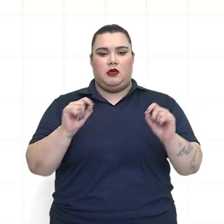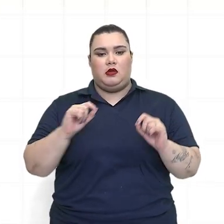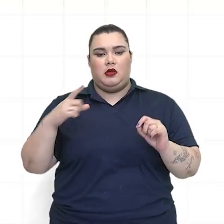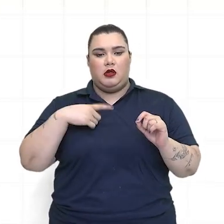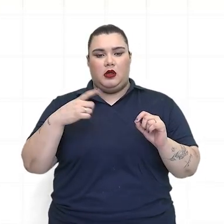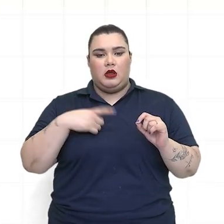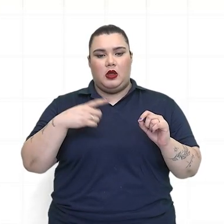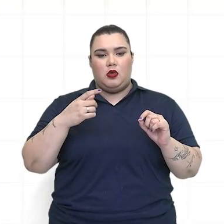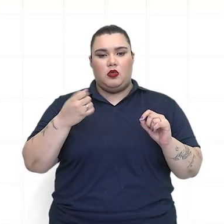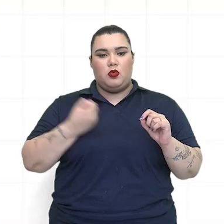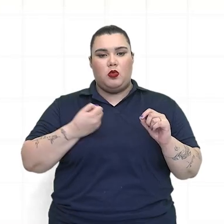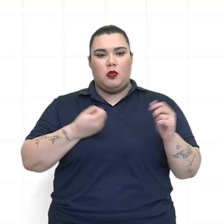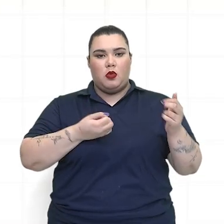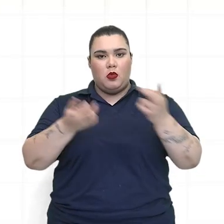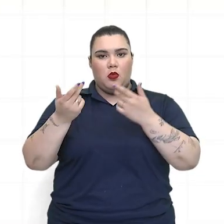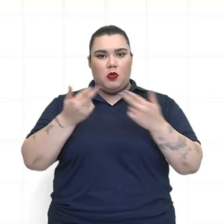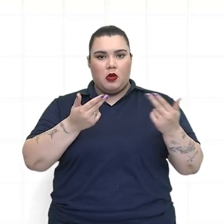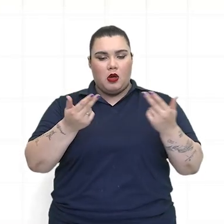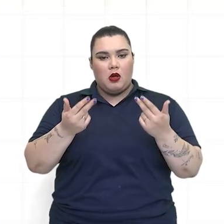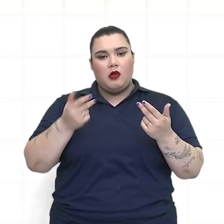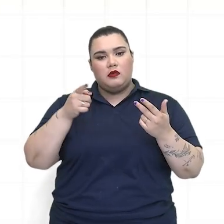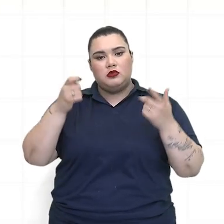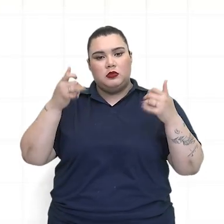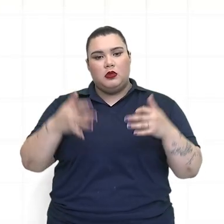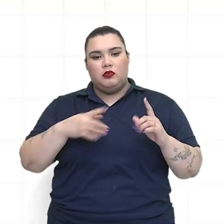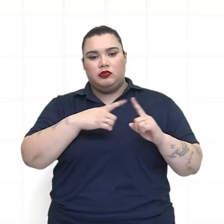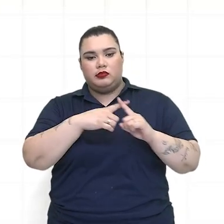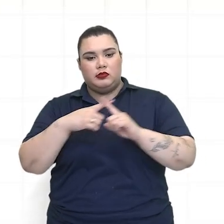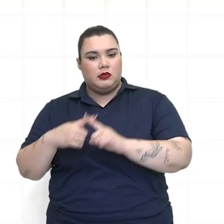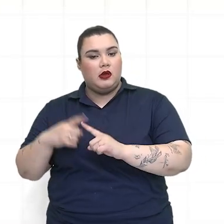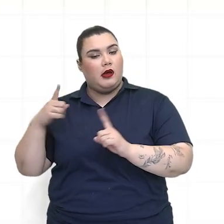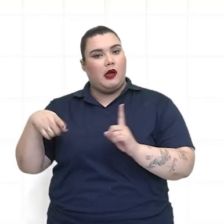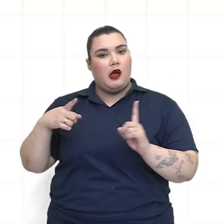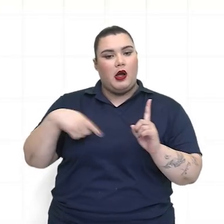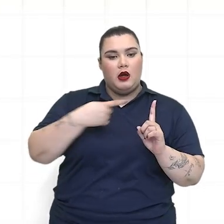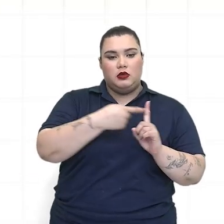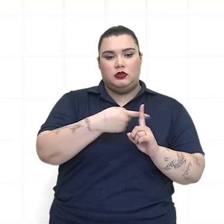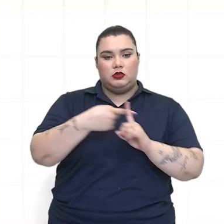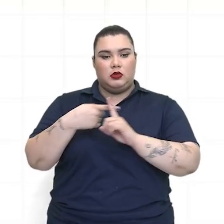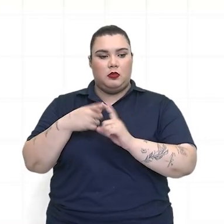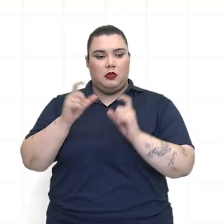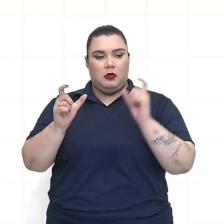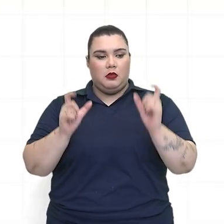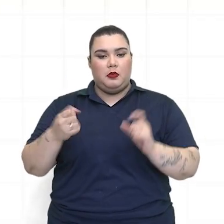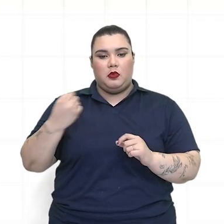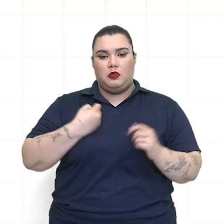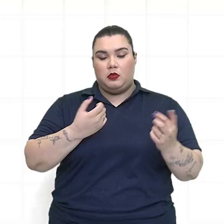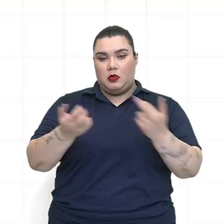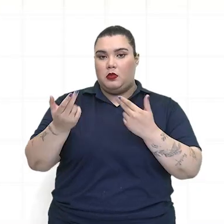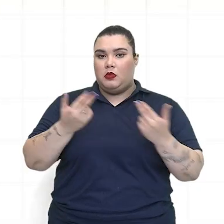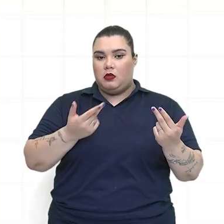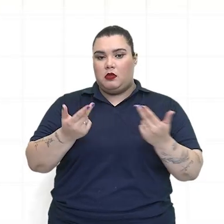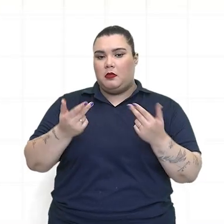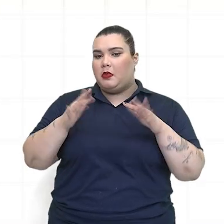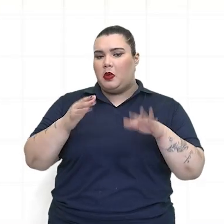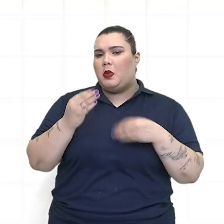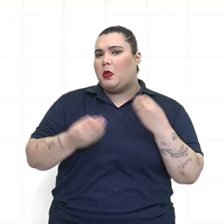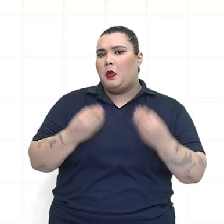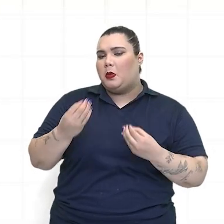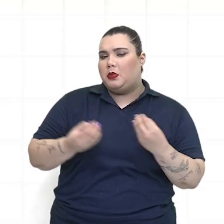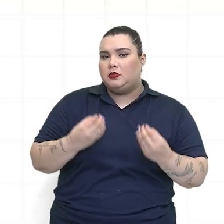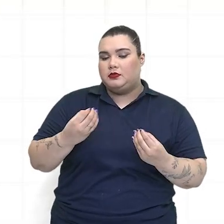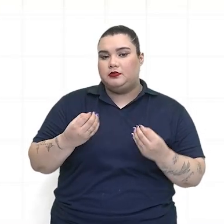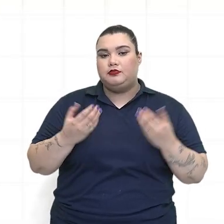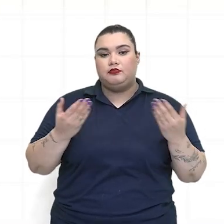existem parcelas iguais aqui. O senhor acabou de falar que a multiplicação é uma adição cujas parcelas têm o mesmo valor, são iguais. Como é que fica essa